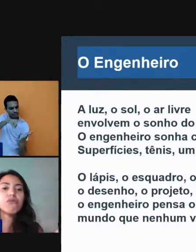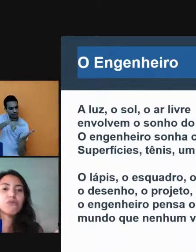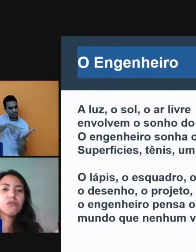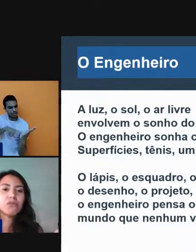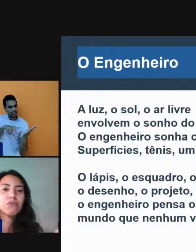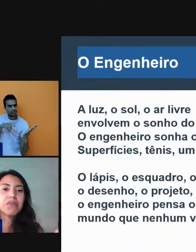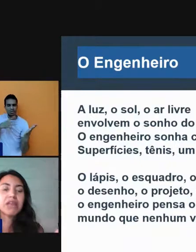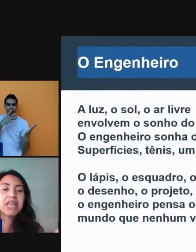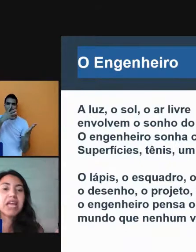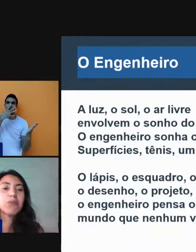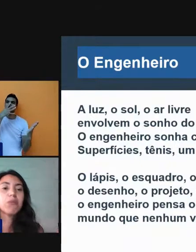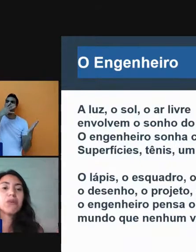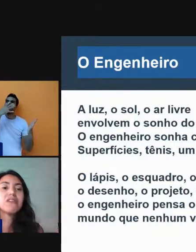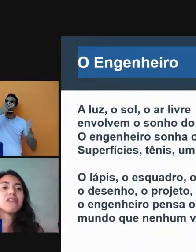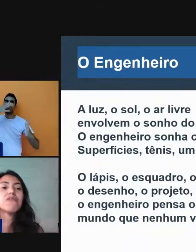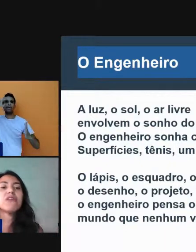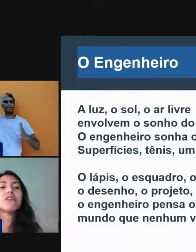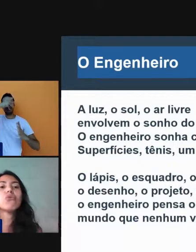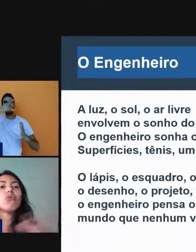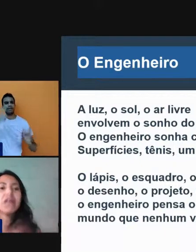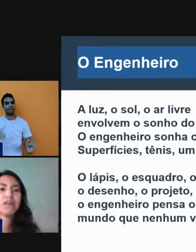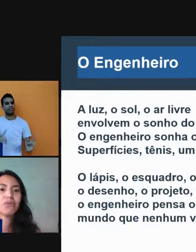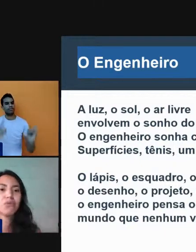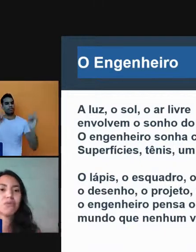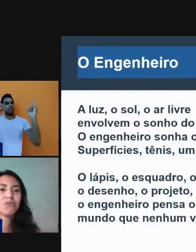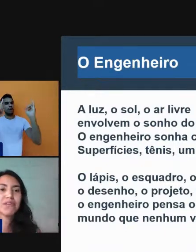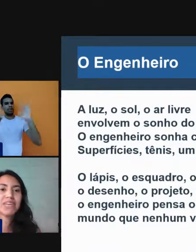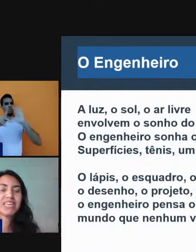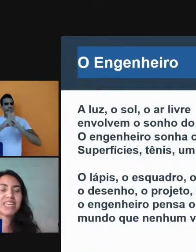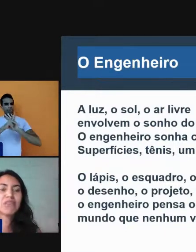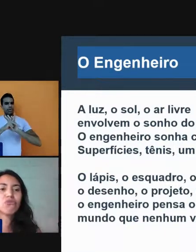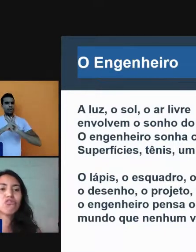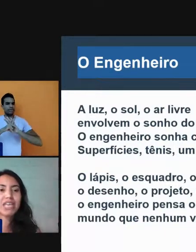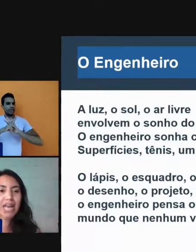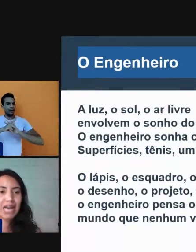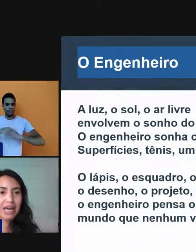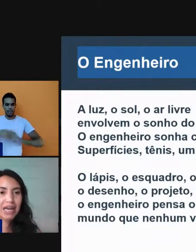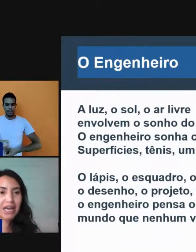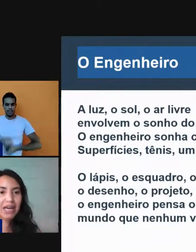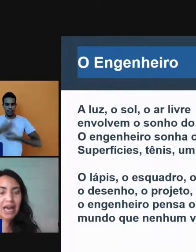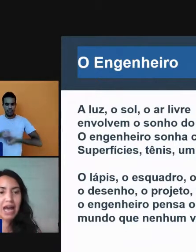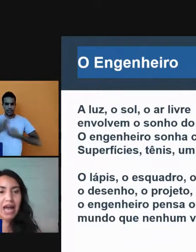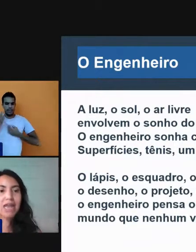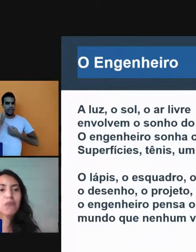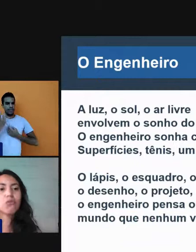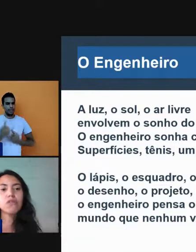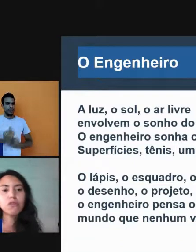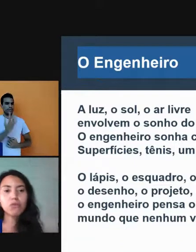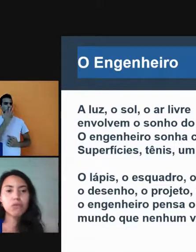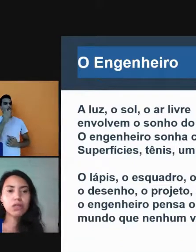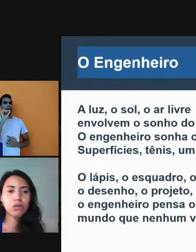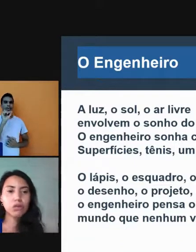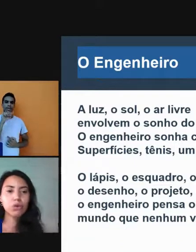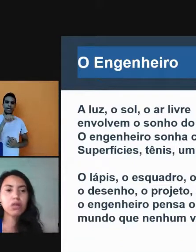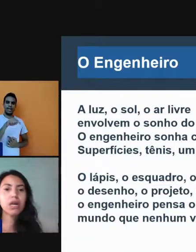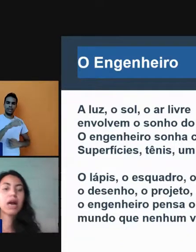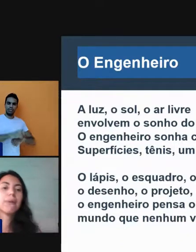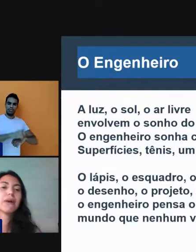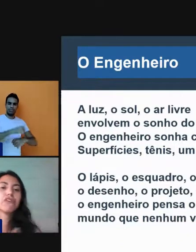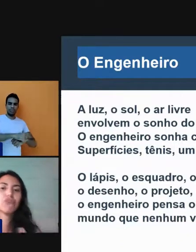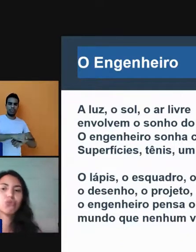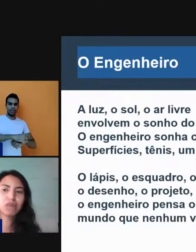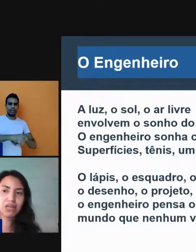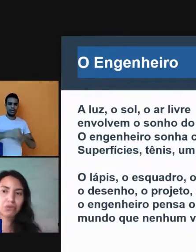de um edifício. É uma poesia feita do concreto. Então, chegar à emoção do leitor